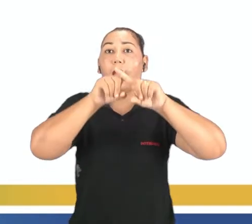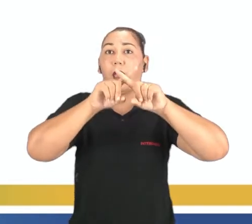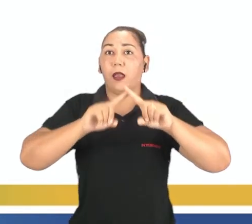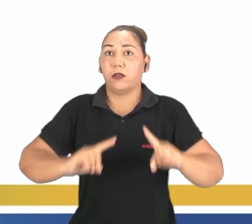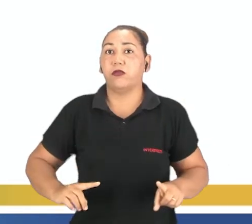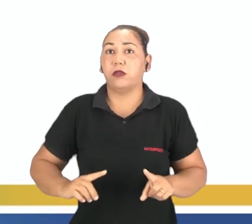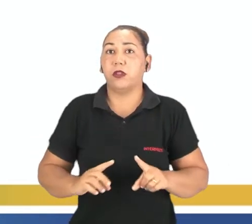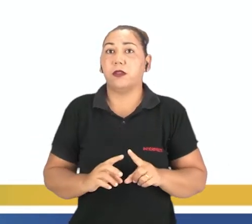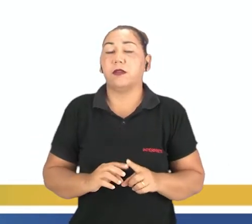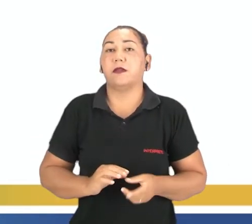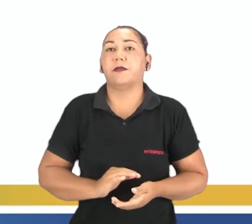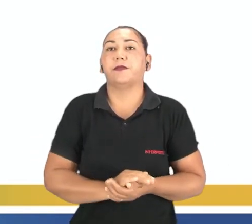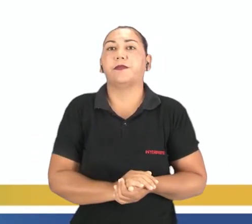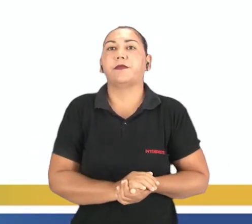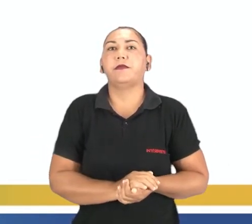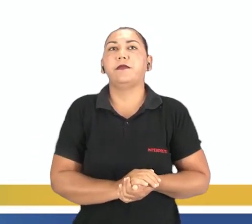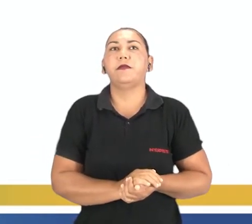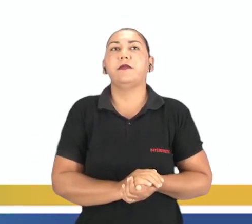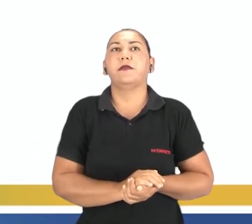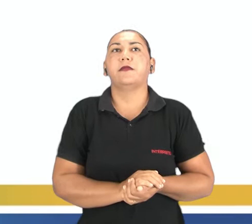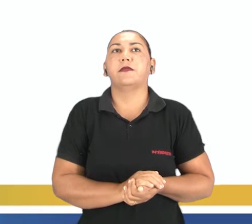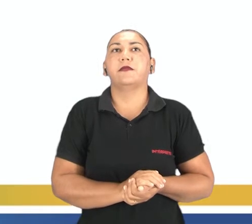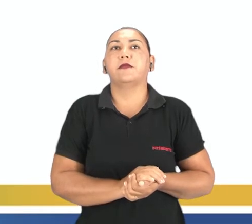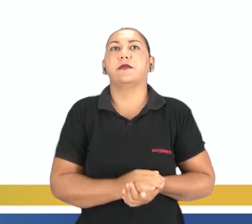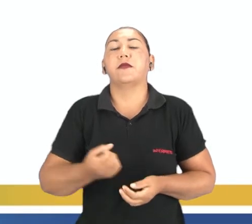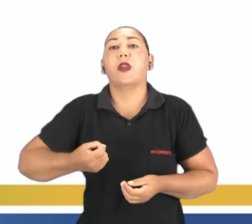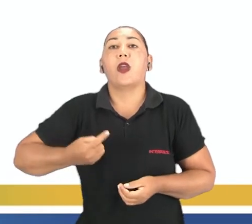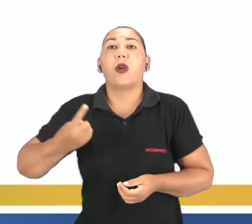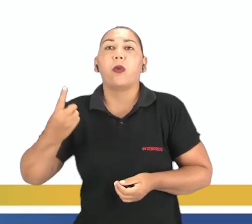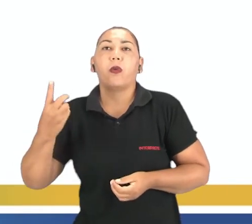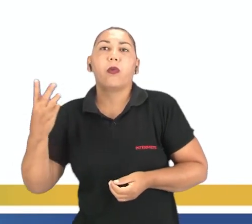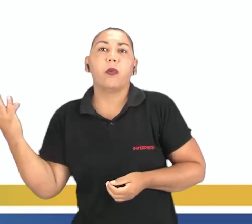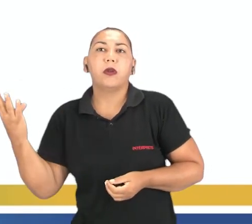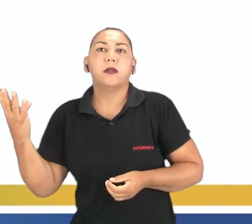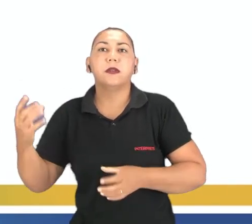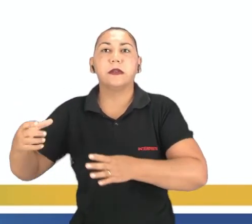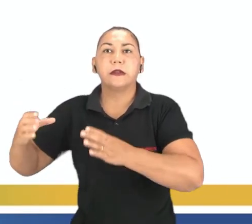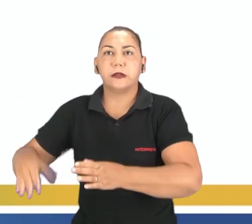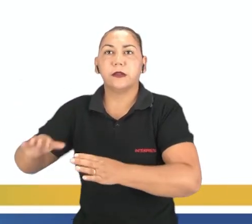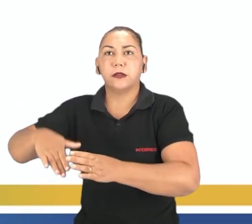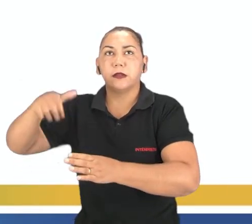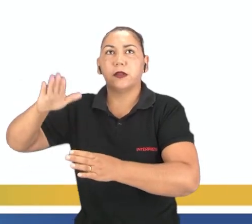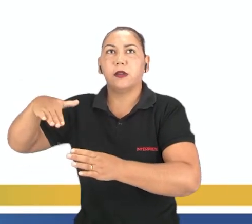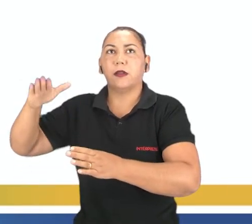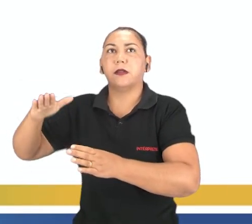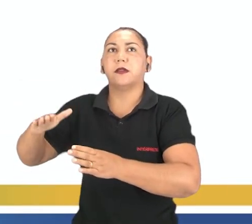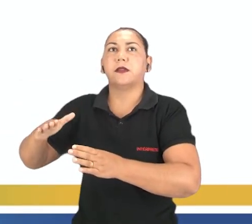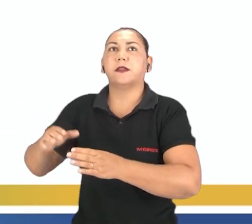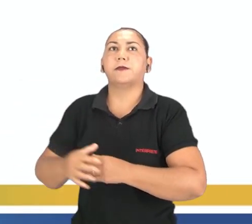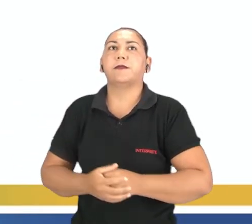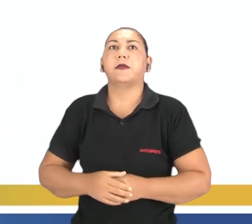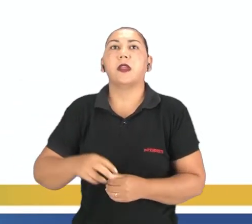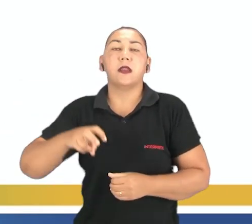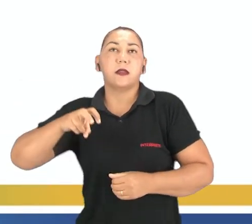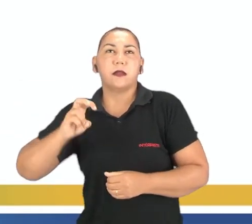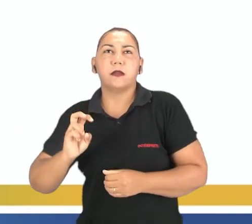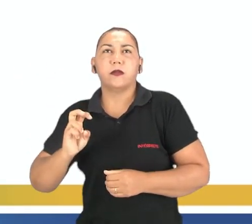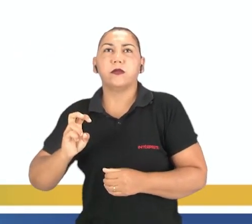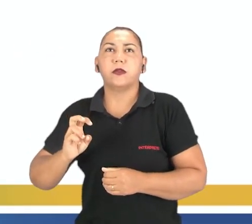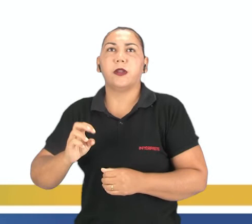latas, corresponde a 540 metros quadrados aí de parede pintada. Muito bem,